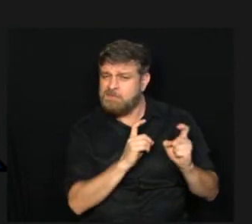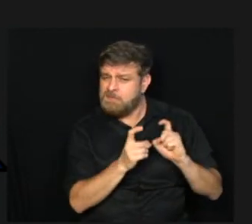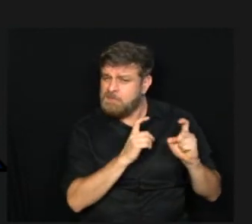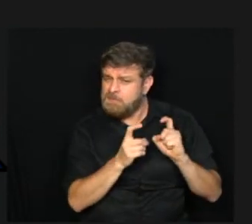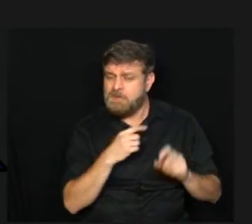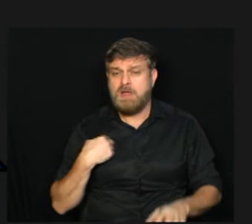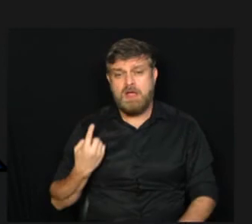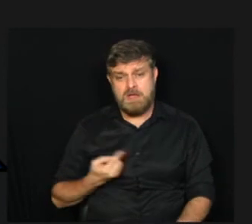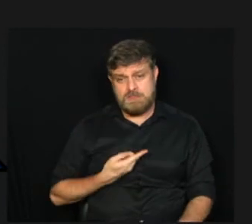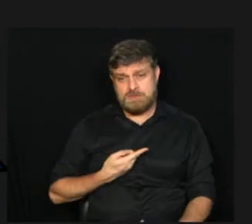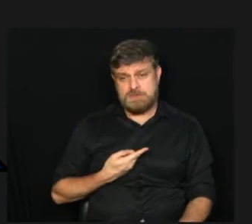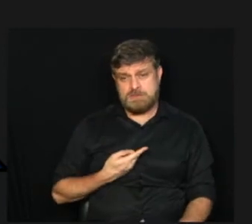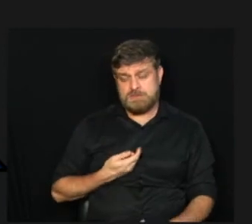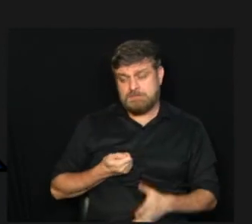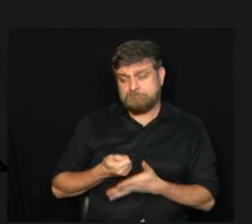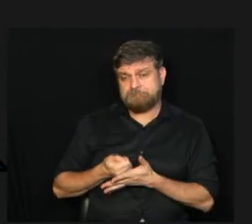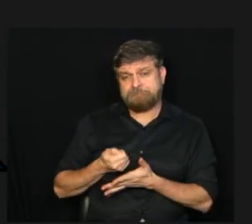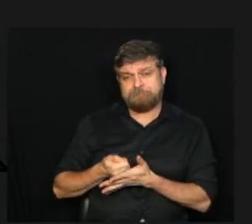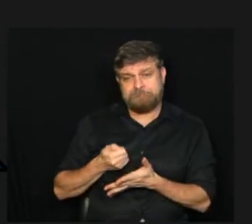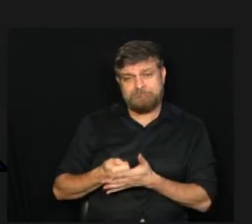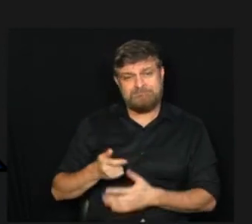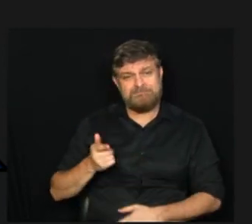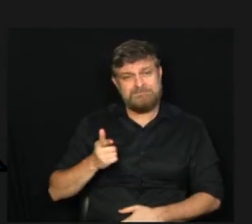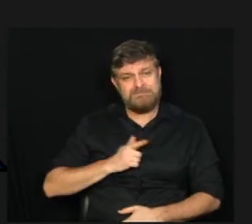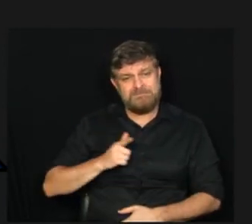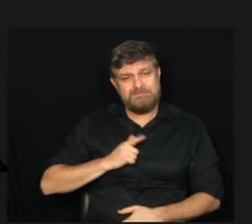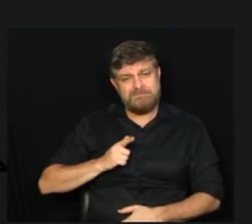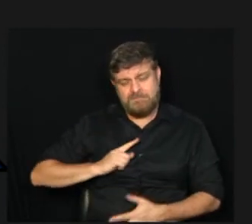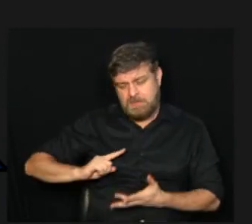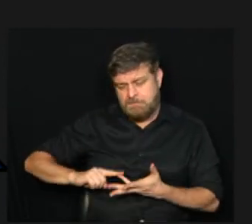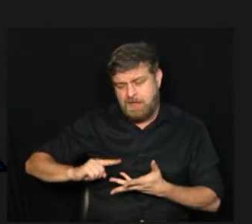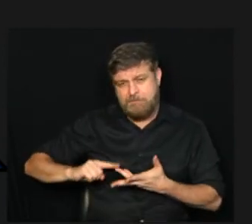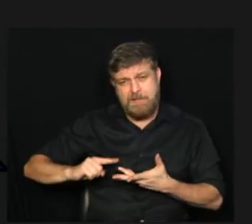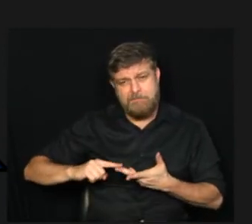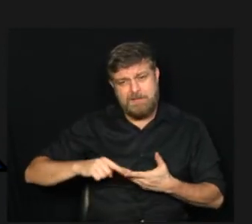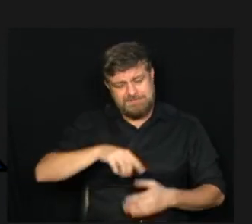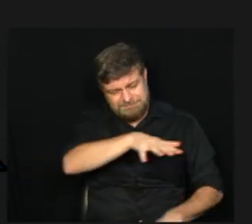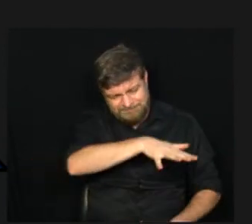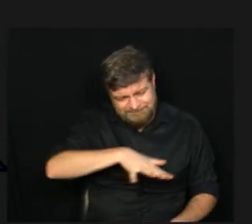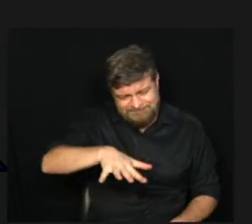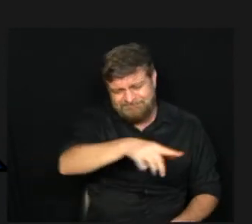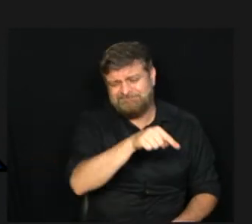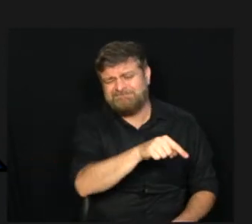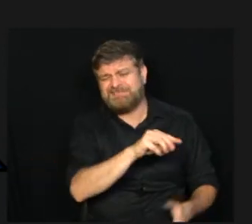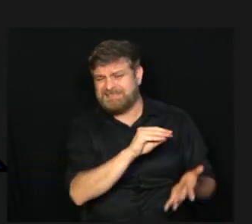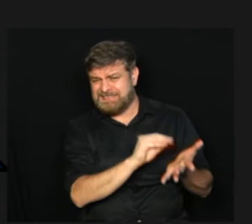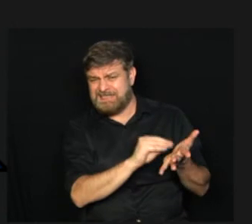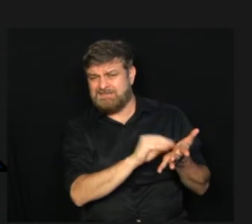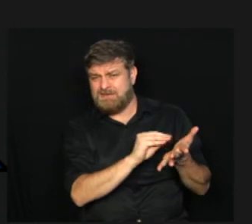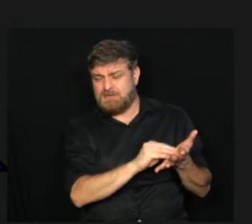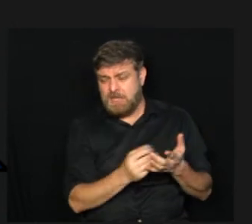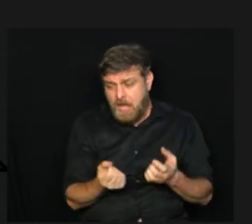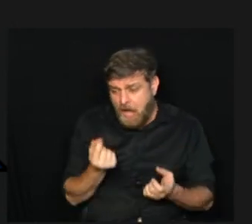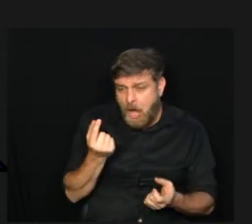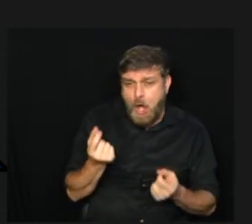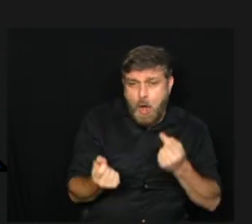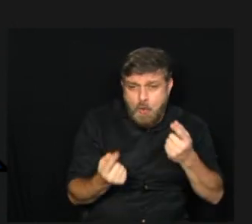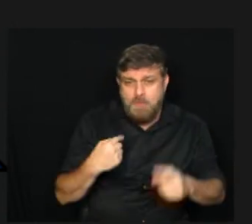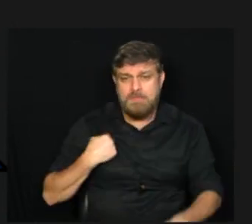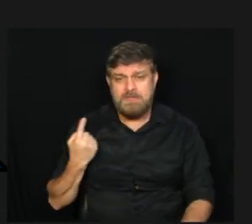nós deveríamos aqui, temos várias necessidades nessas regiões, mas algumas nós